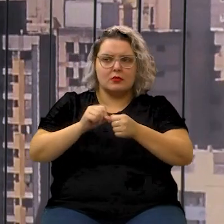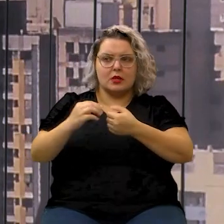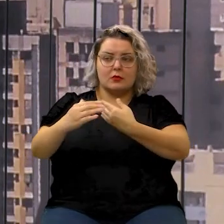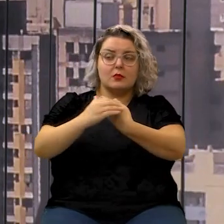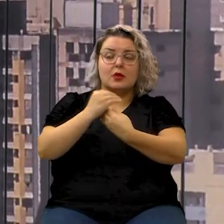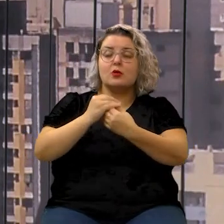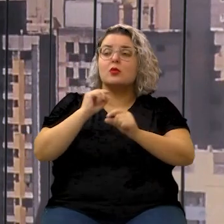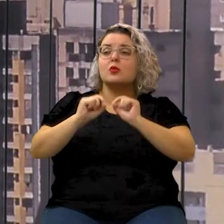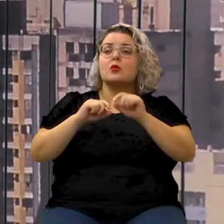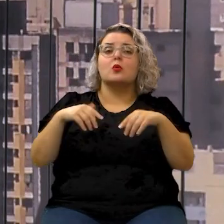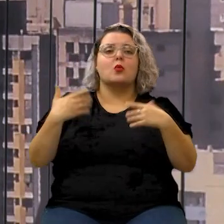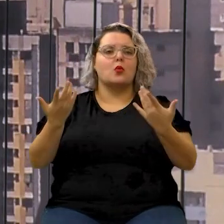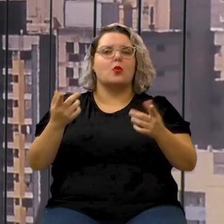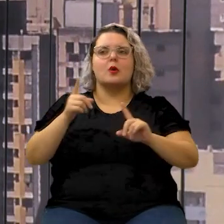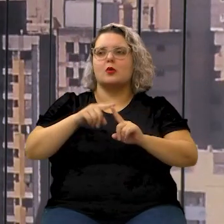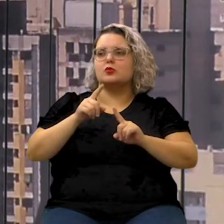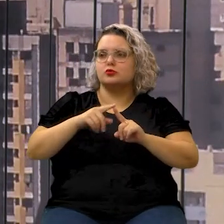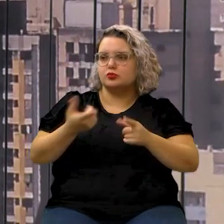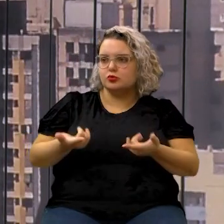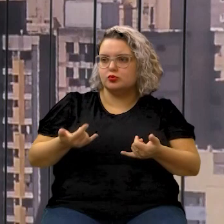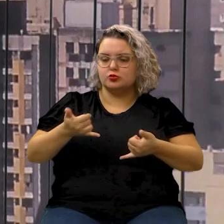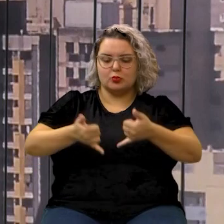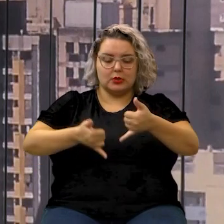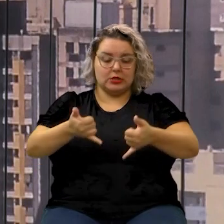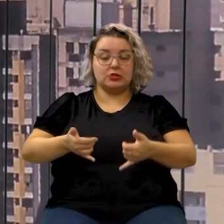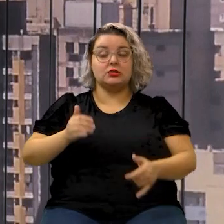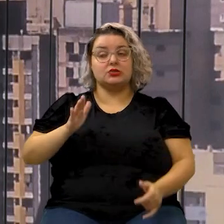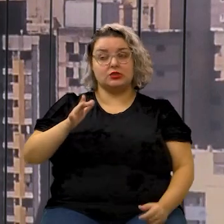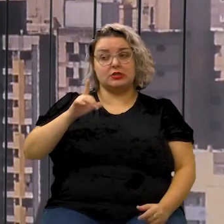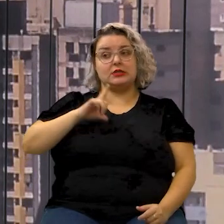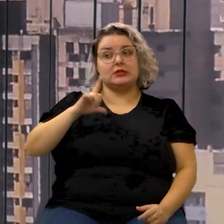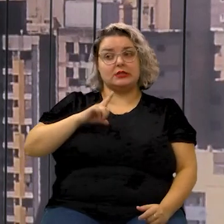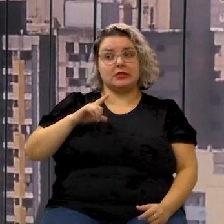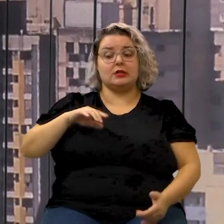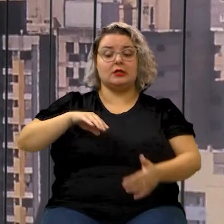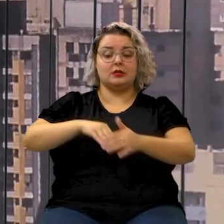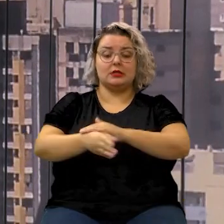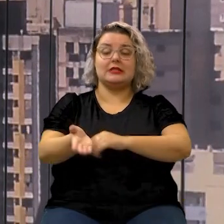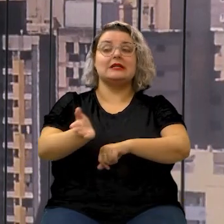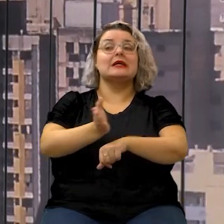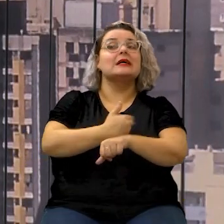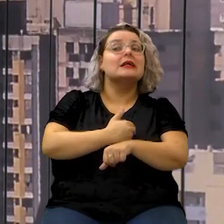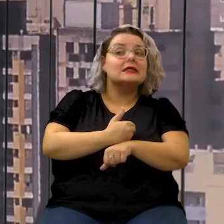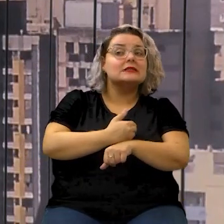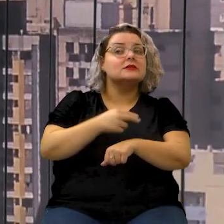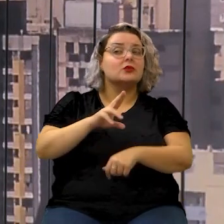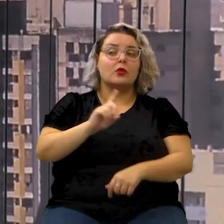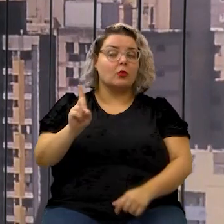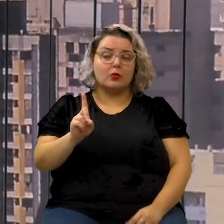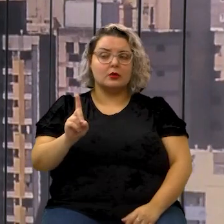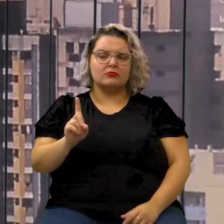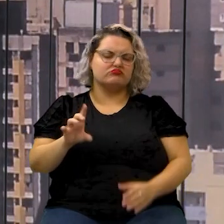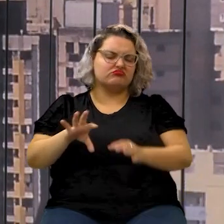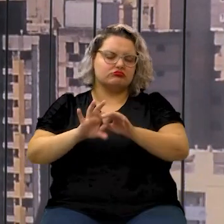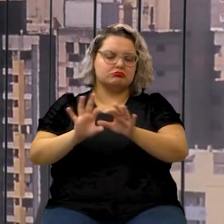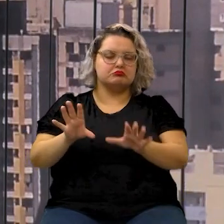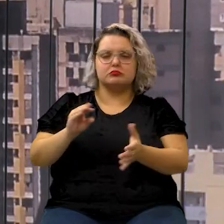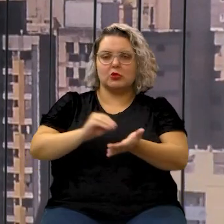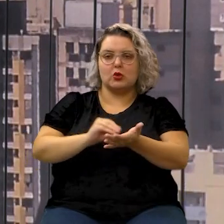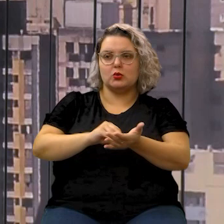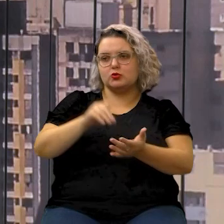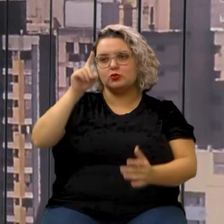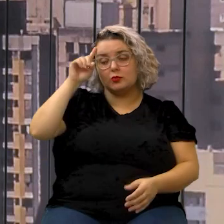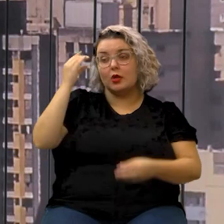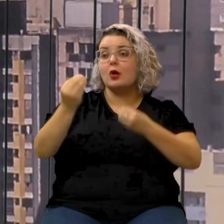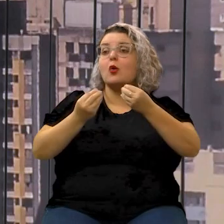que você me aconselha? Qual tipo de salto? E eu já tenho que ir usando esse sapato antes ou não? Deixo para colocar no dia. Como é que